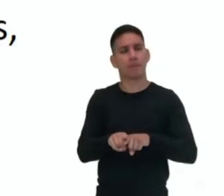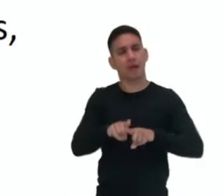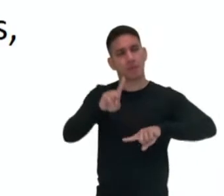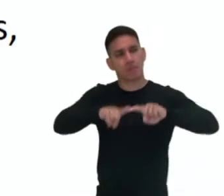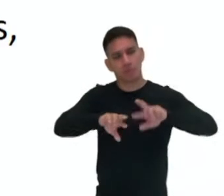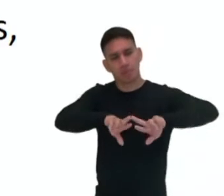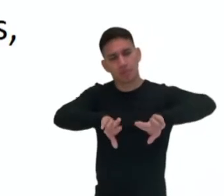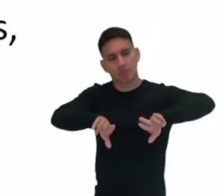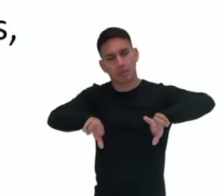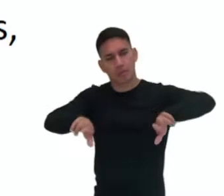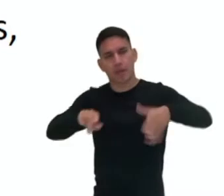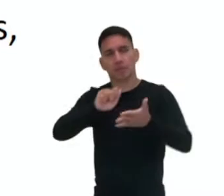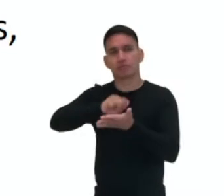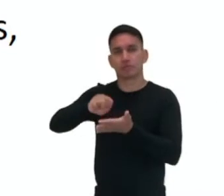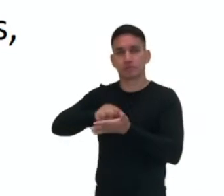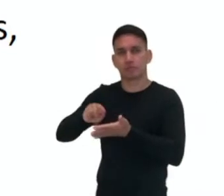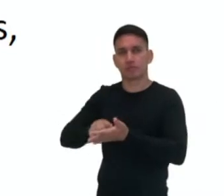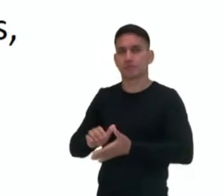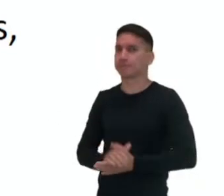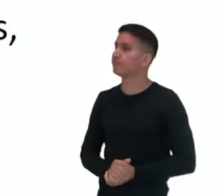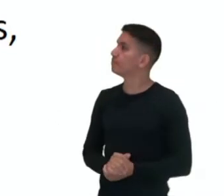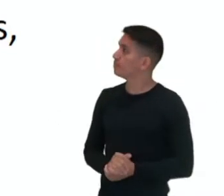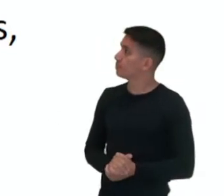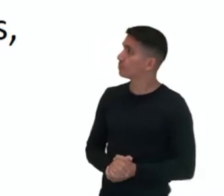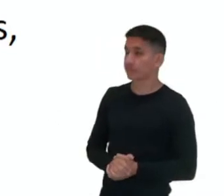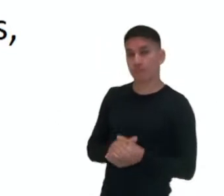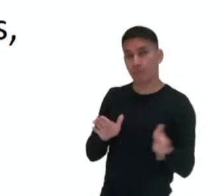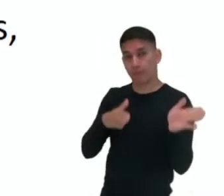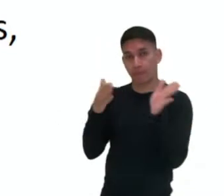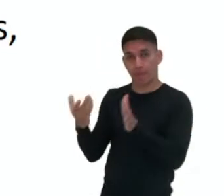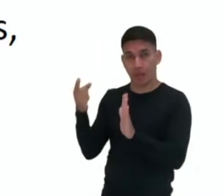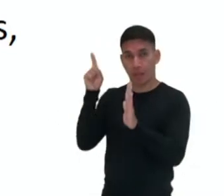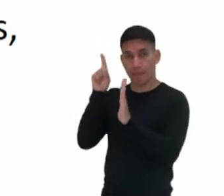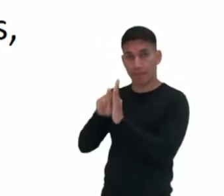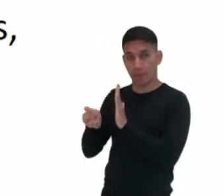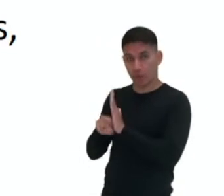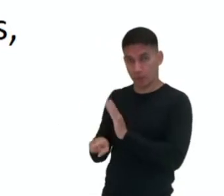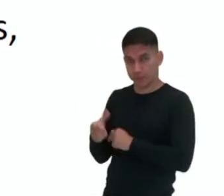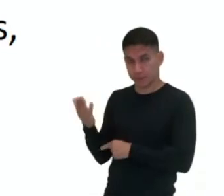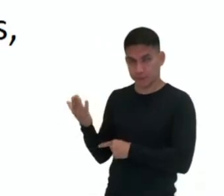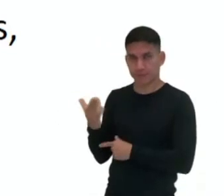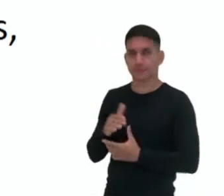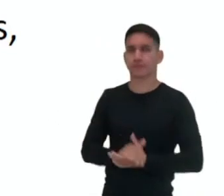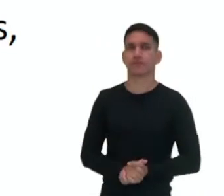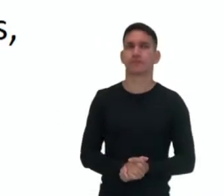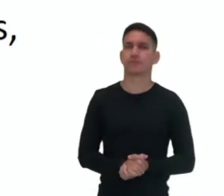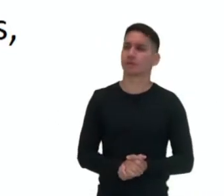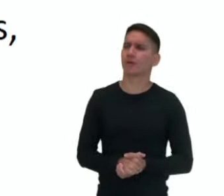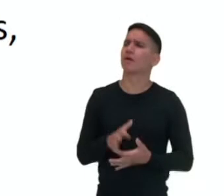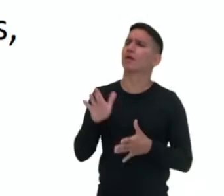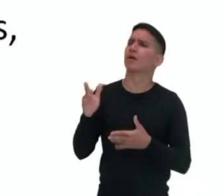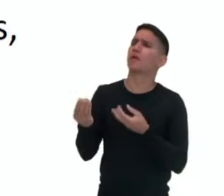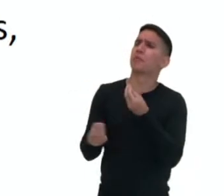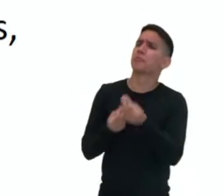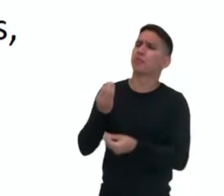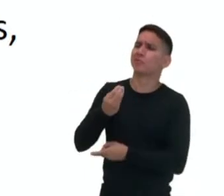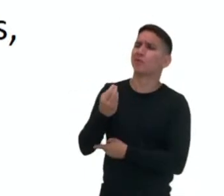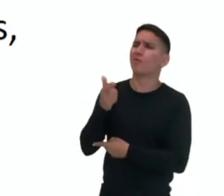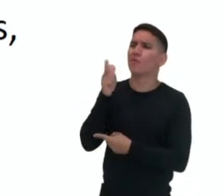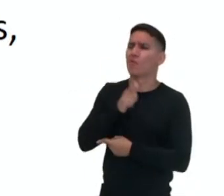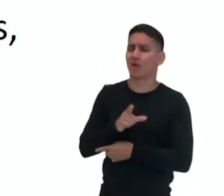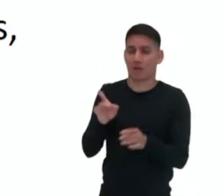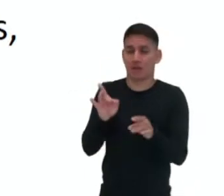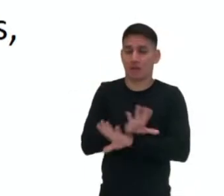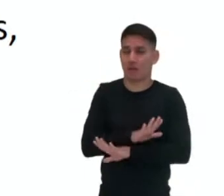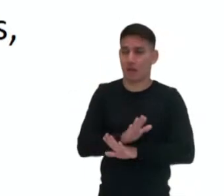bem fácil de entender. Seguimos com a próxima pergunta da entrevista. Como podemos sair da pandemia mais